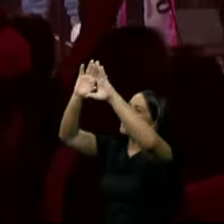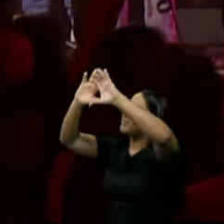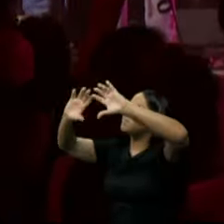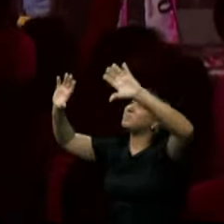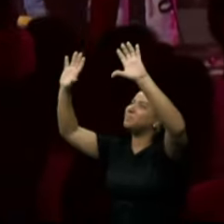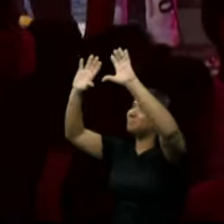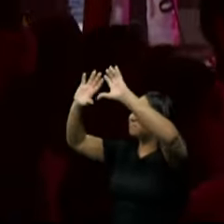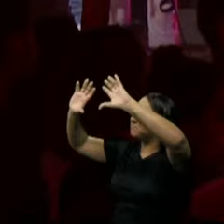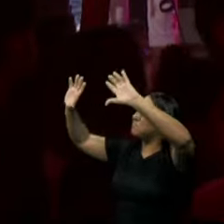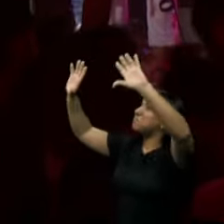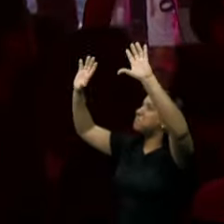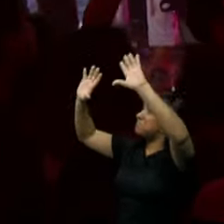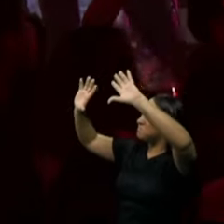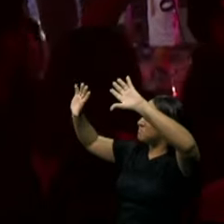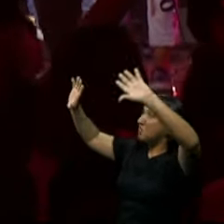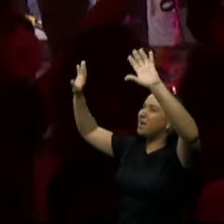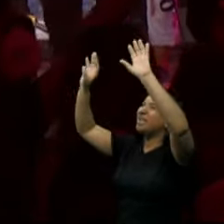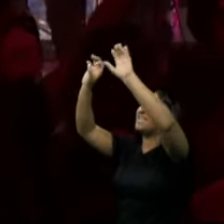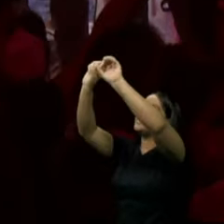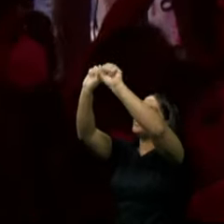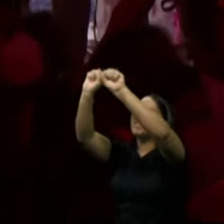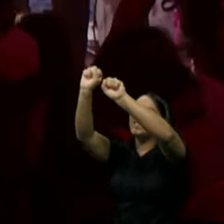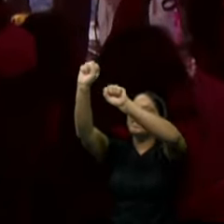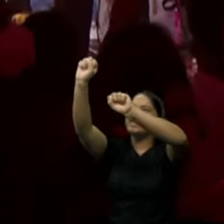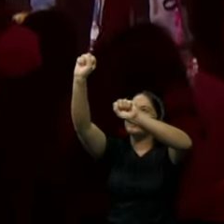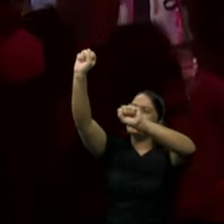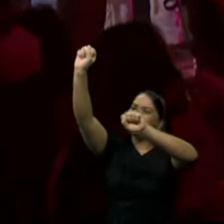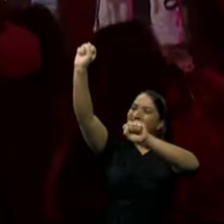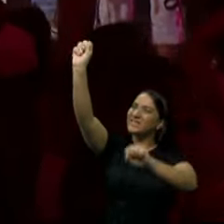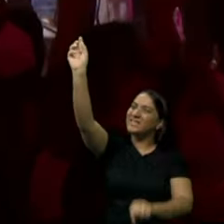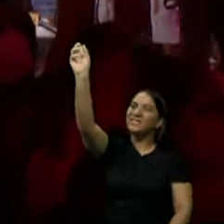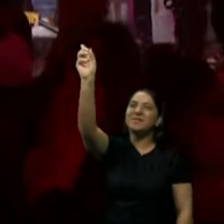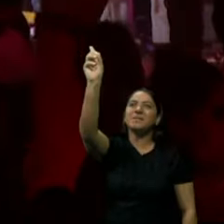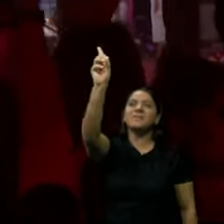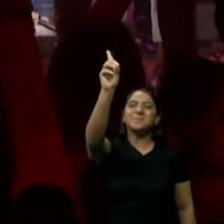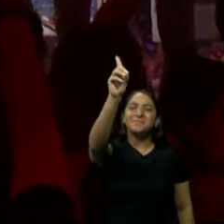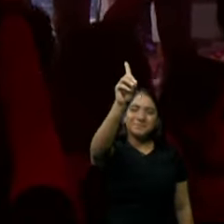do céu Oi